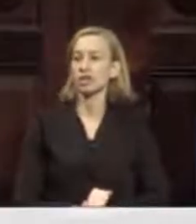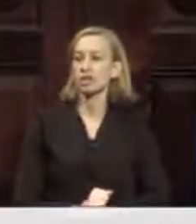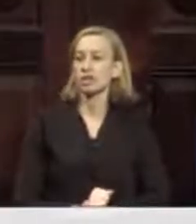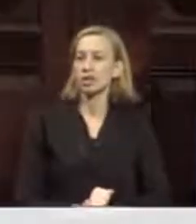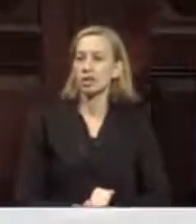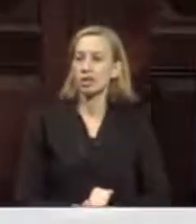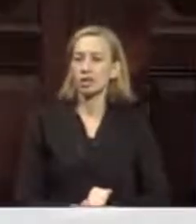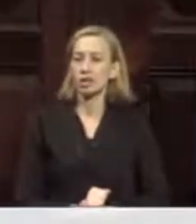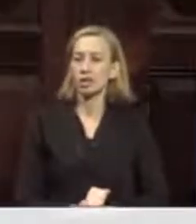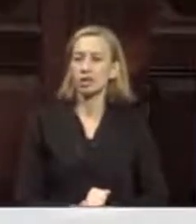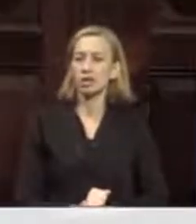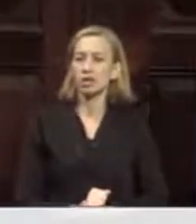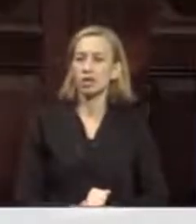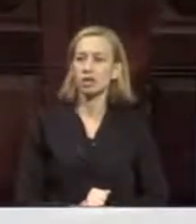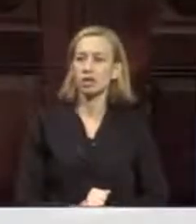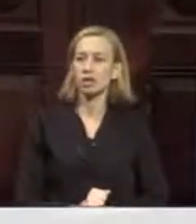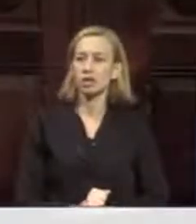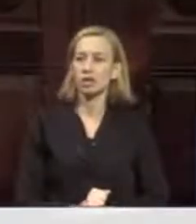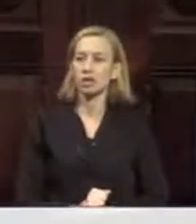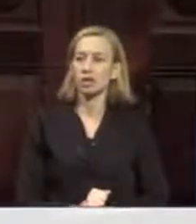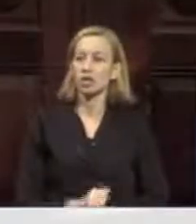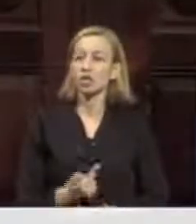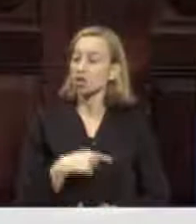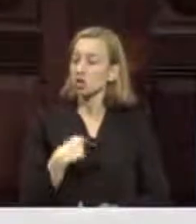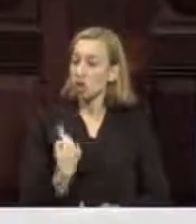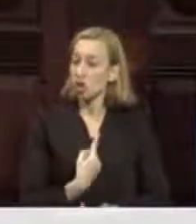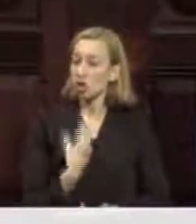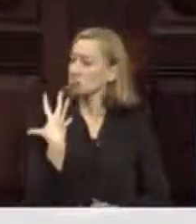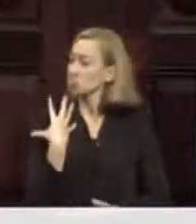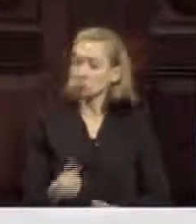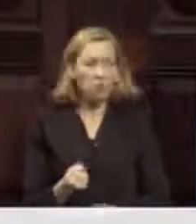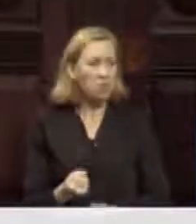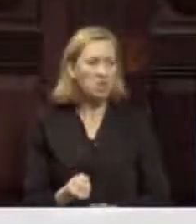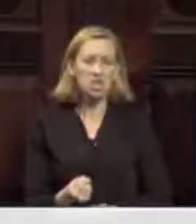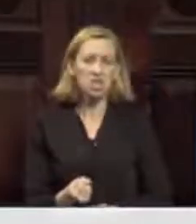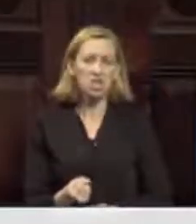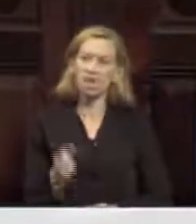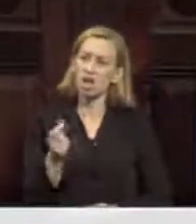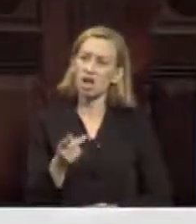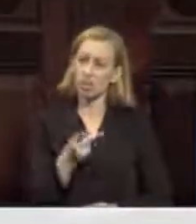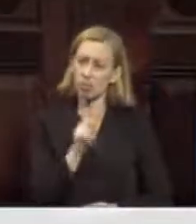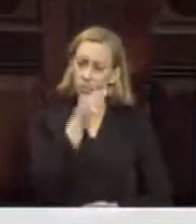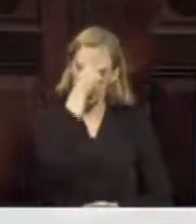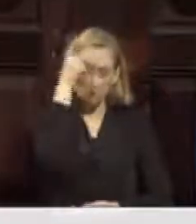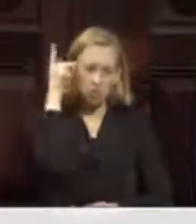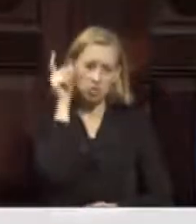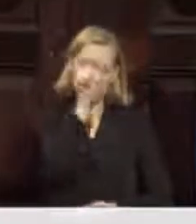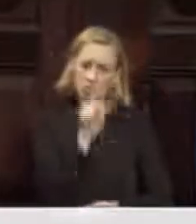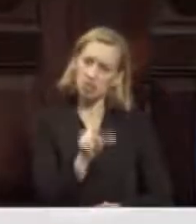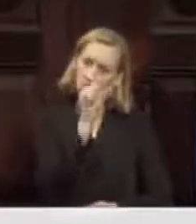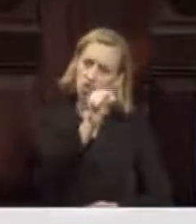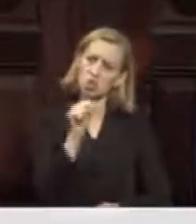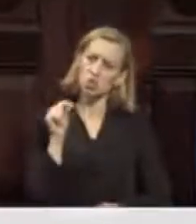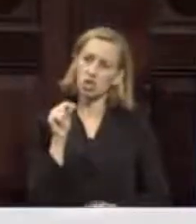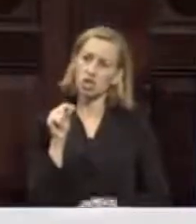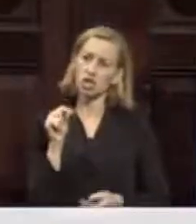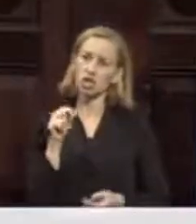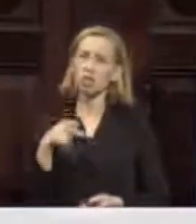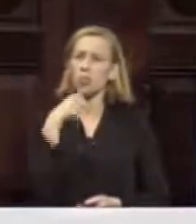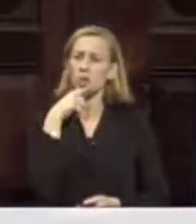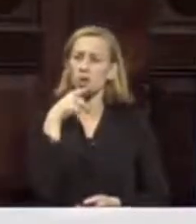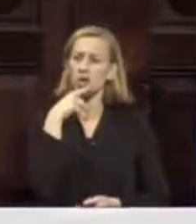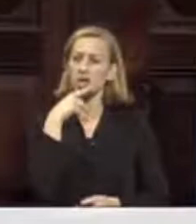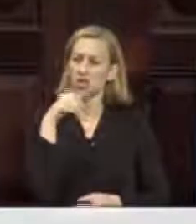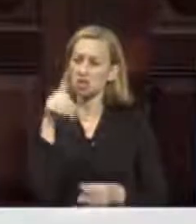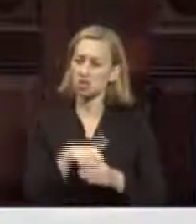Então, condenamos, a nossa bancada condena o método adotado de indicação político-partidária